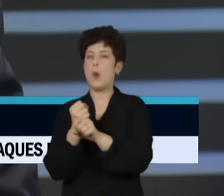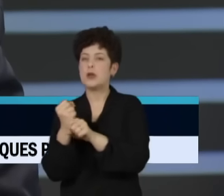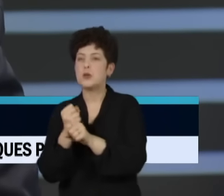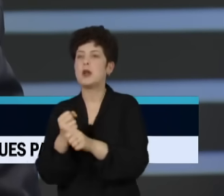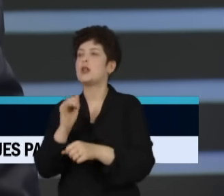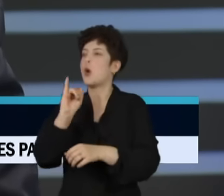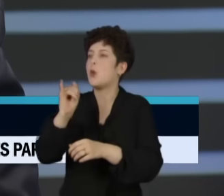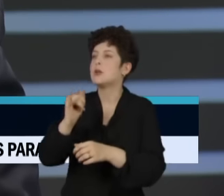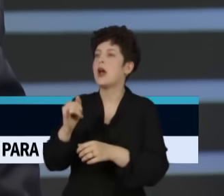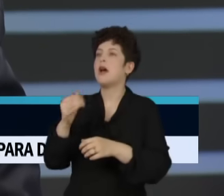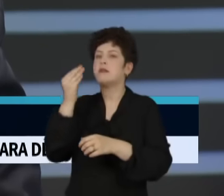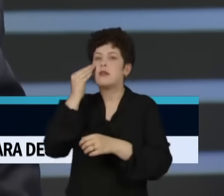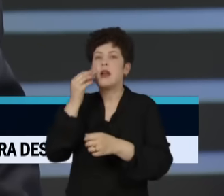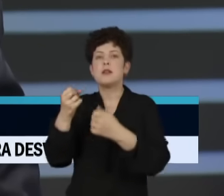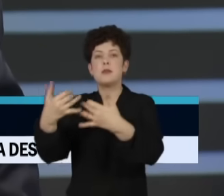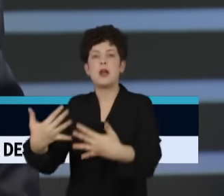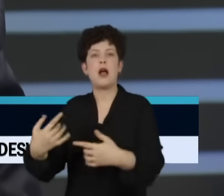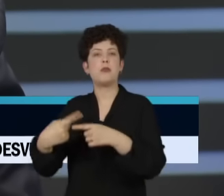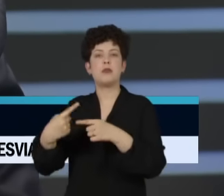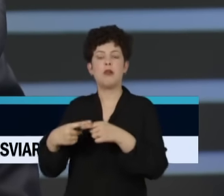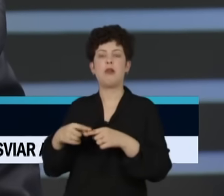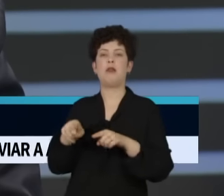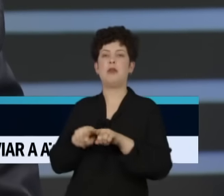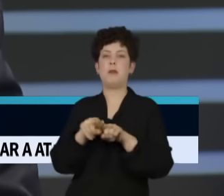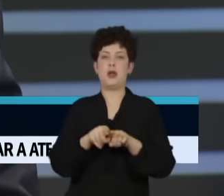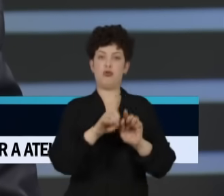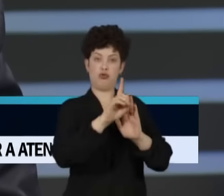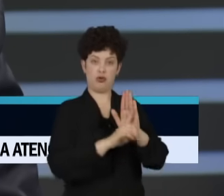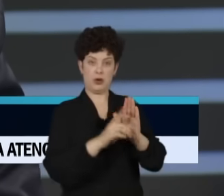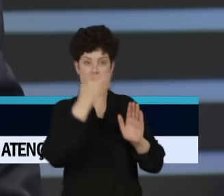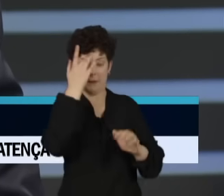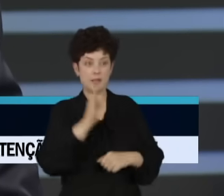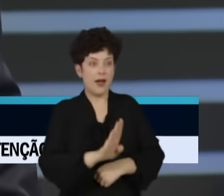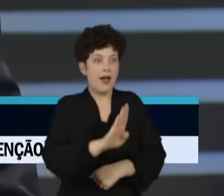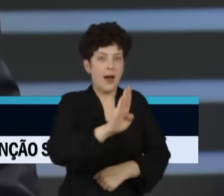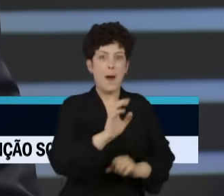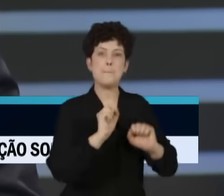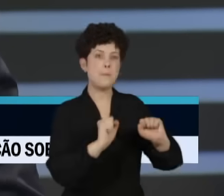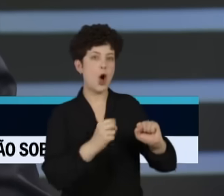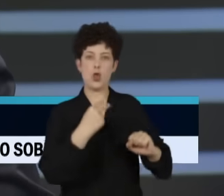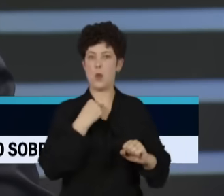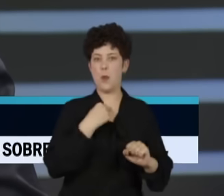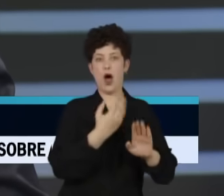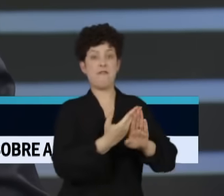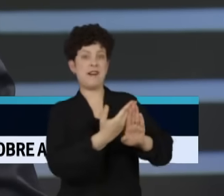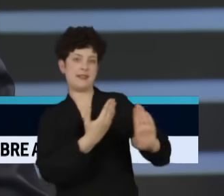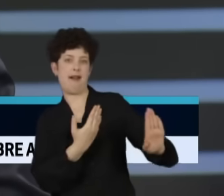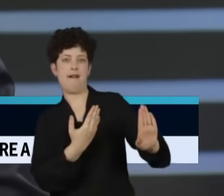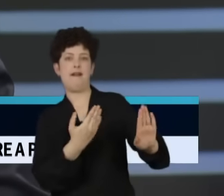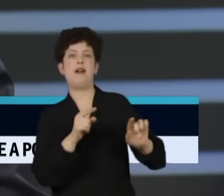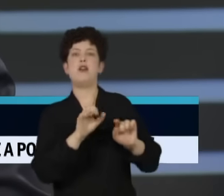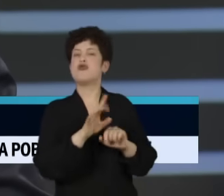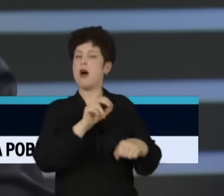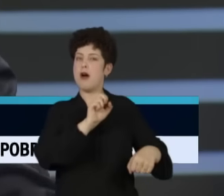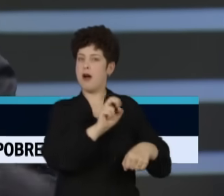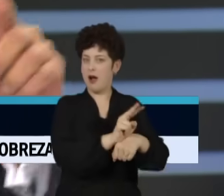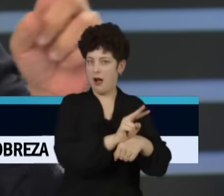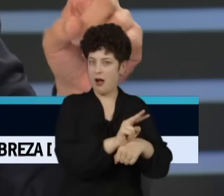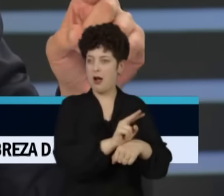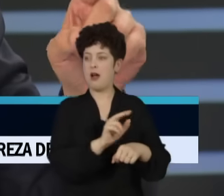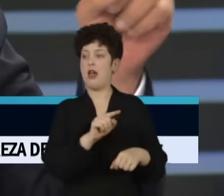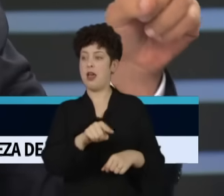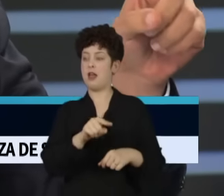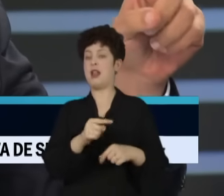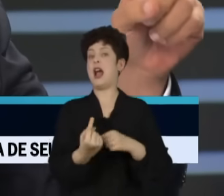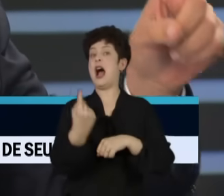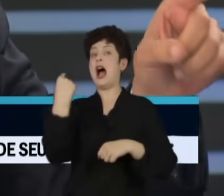mais a cassação do do direito eh da da pessoa ao cargo, né, que é o sujeito afastado do cargo, é só o cargo, segundo essa lei, que ele